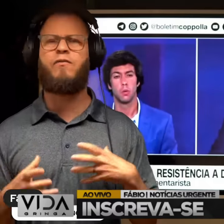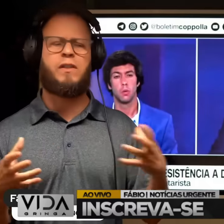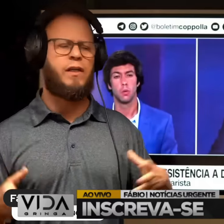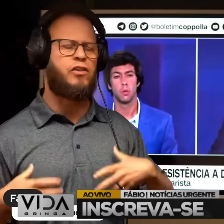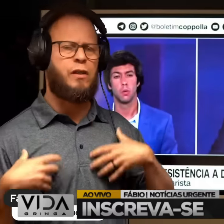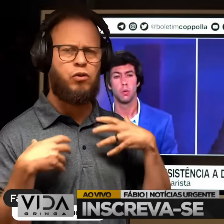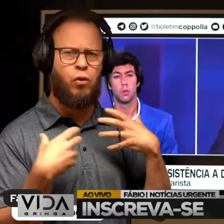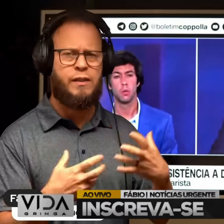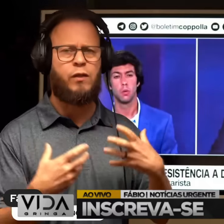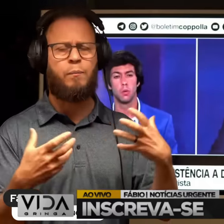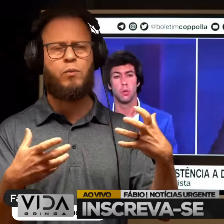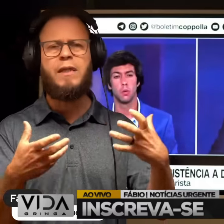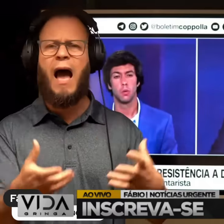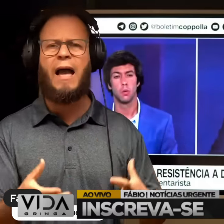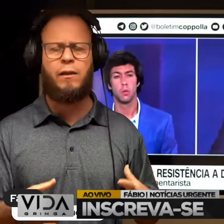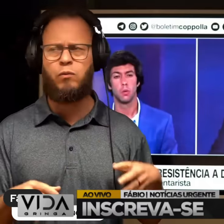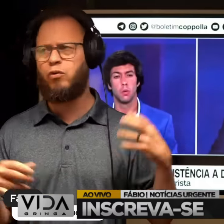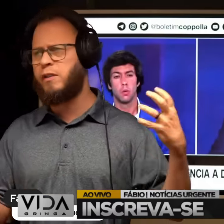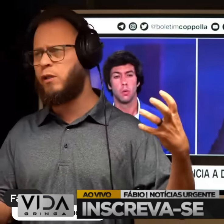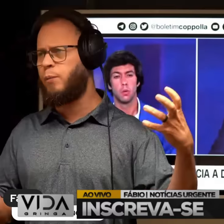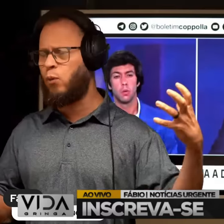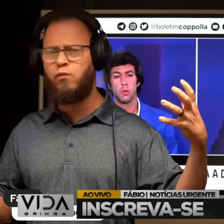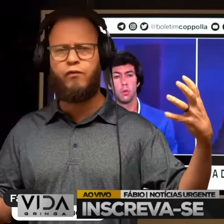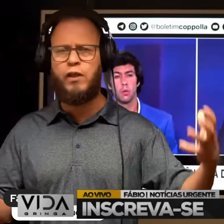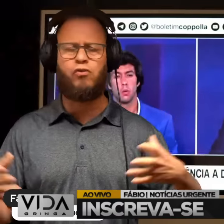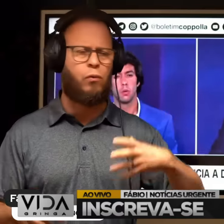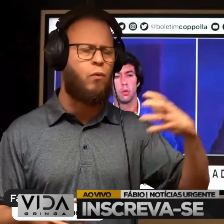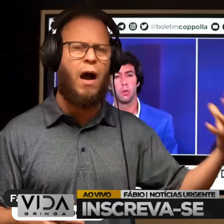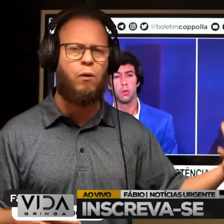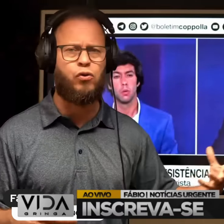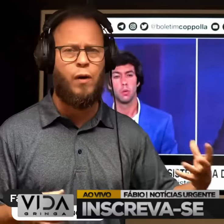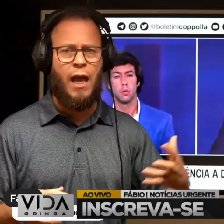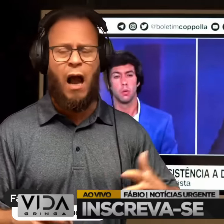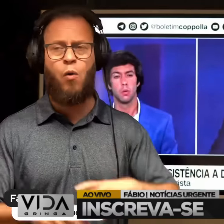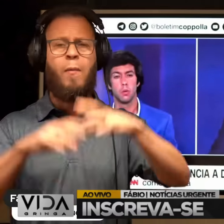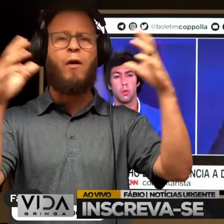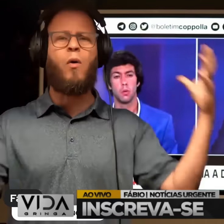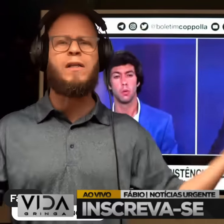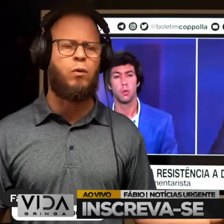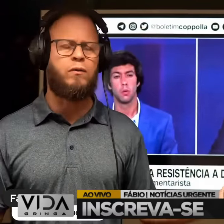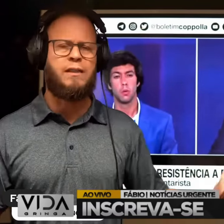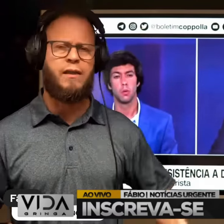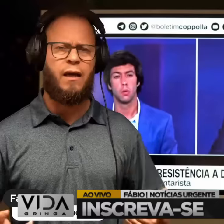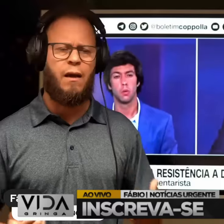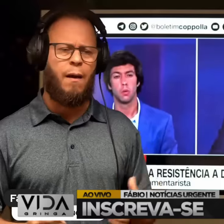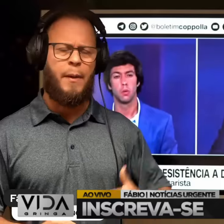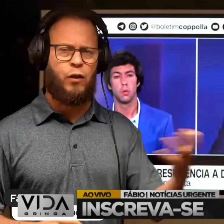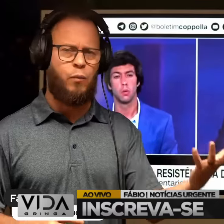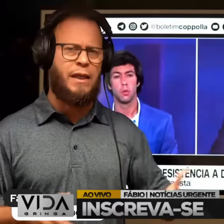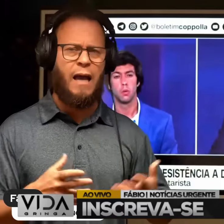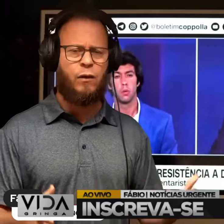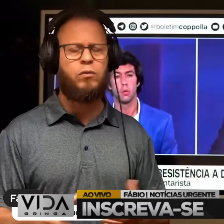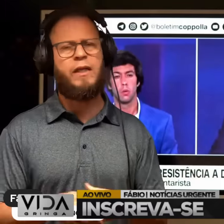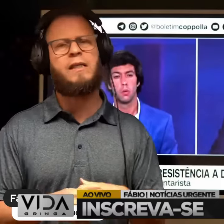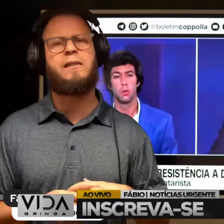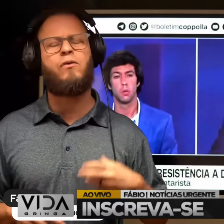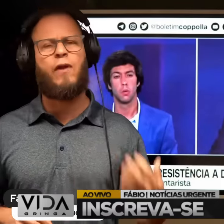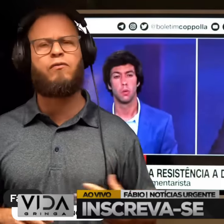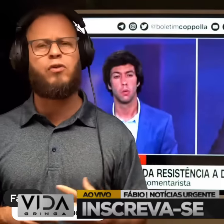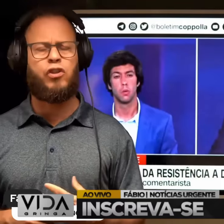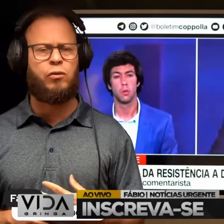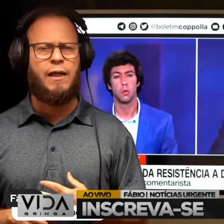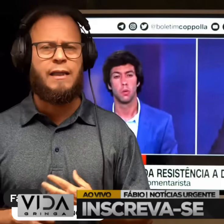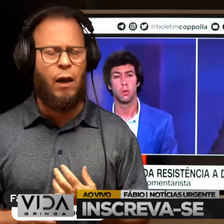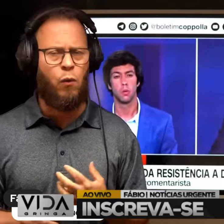eu e você estamos torcendo por um milagre, estamos torcendo por algum vídeo, algum áudio, alguma coisa acontecer para que o milagre aconteça e o